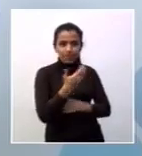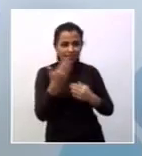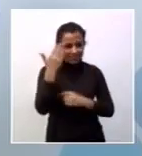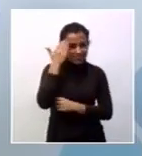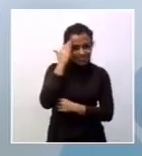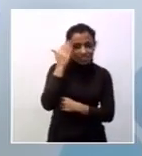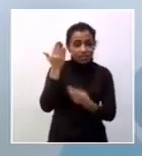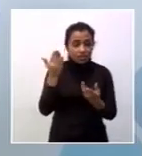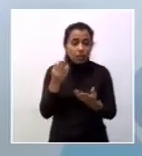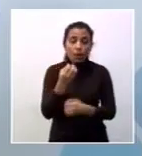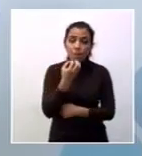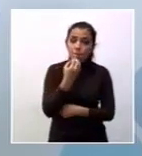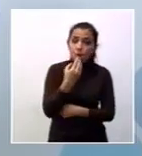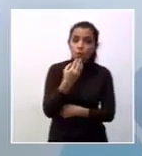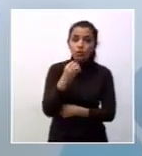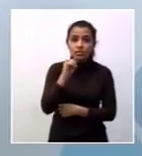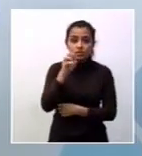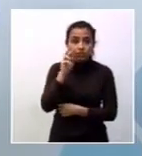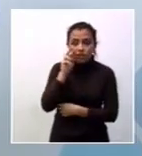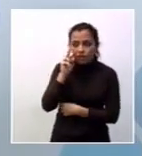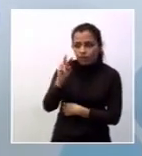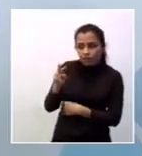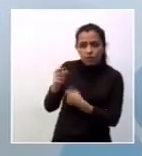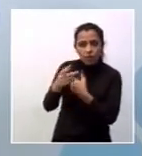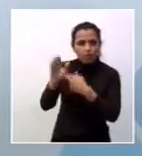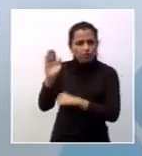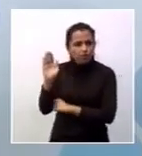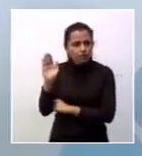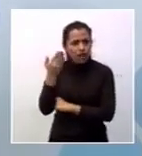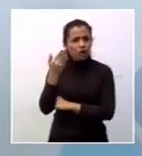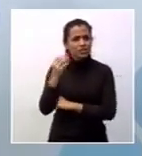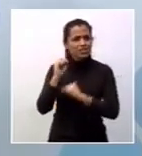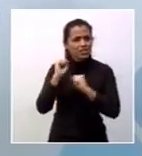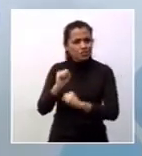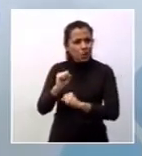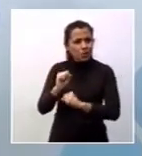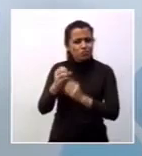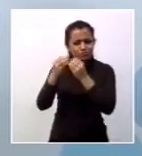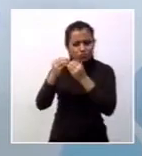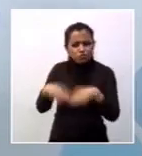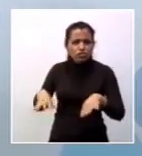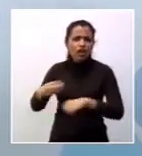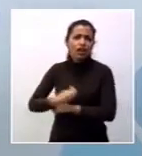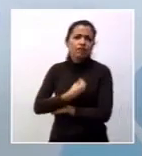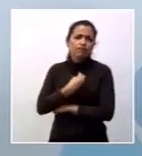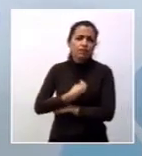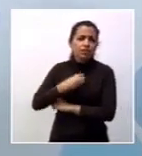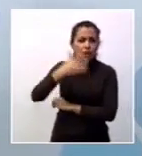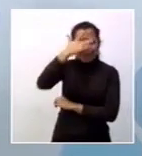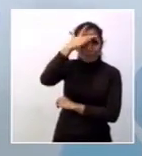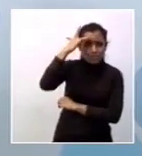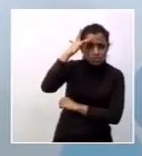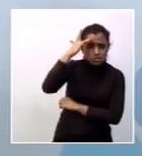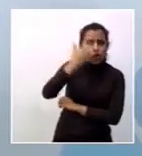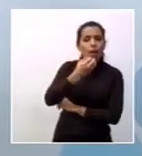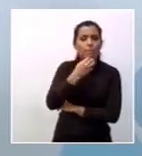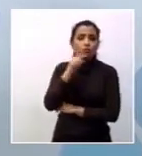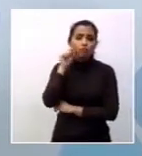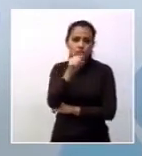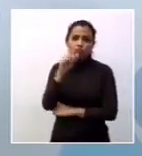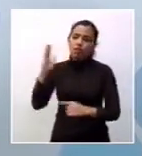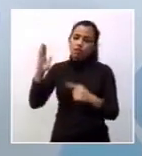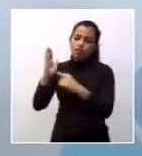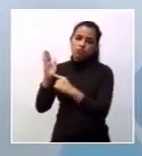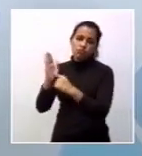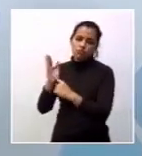gente vê alguma coisa que é falso e que pode impactar, sim, na vida de alguém, a gente deve denunciar.